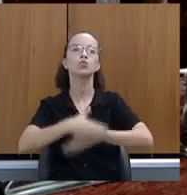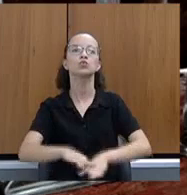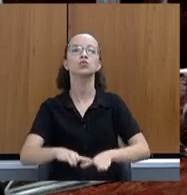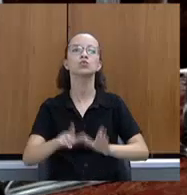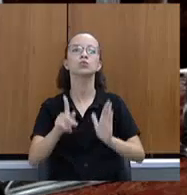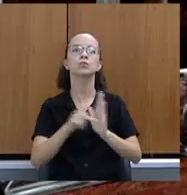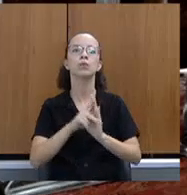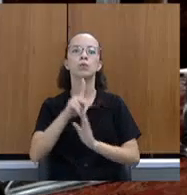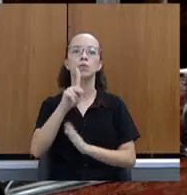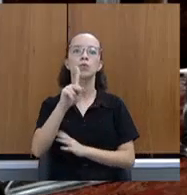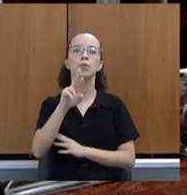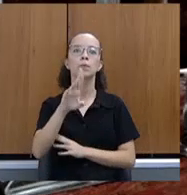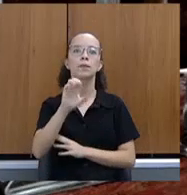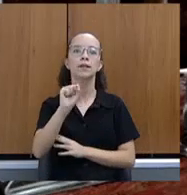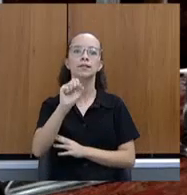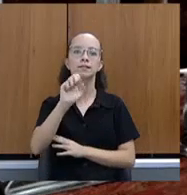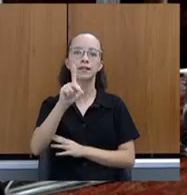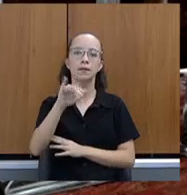presépios